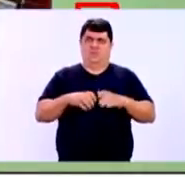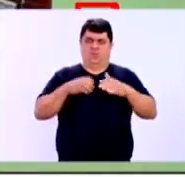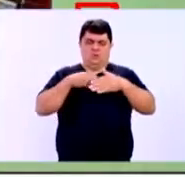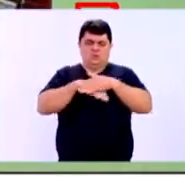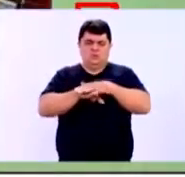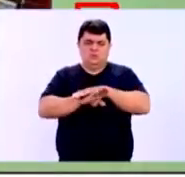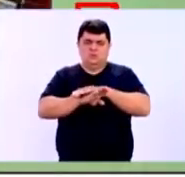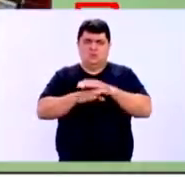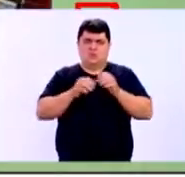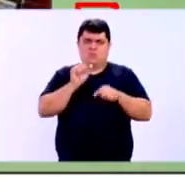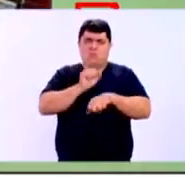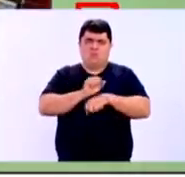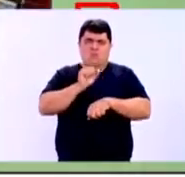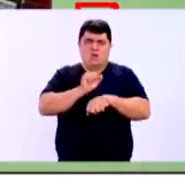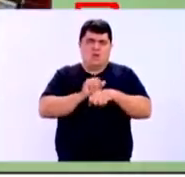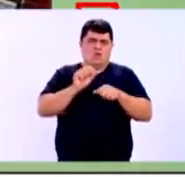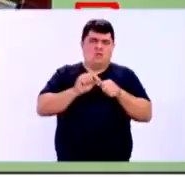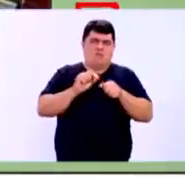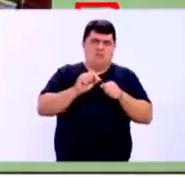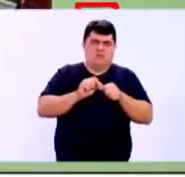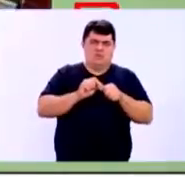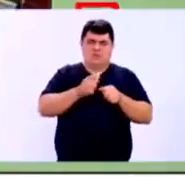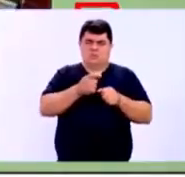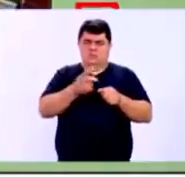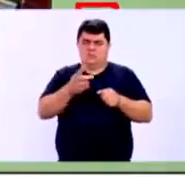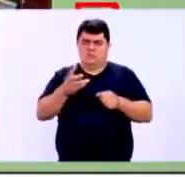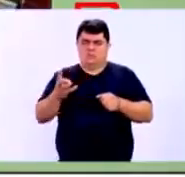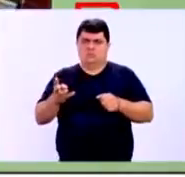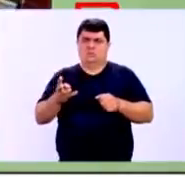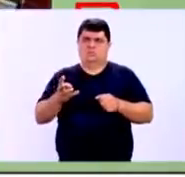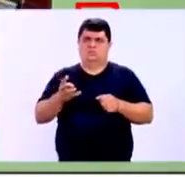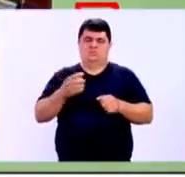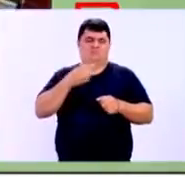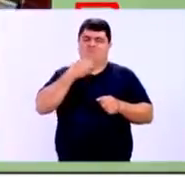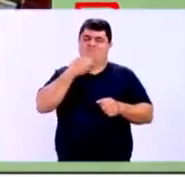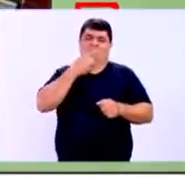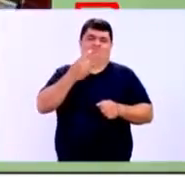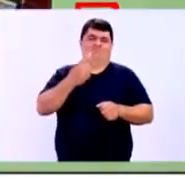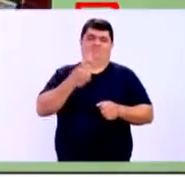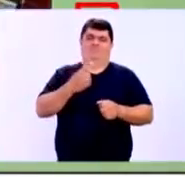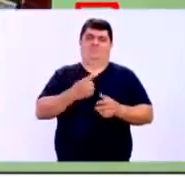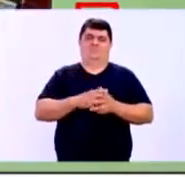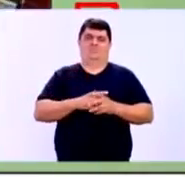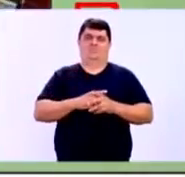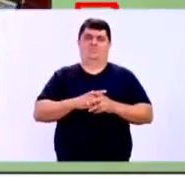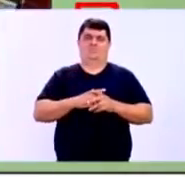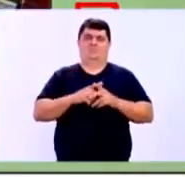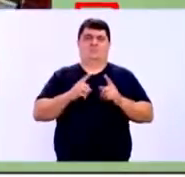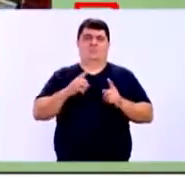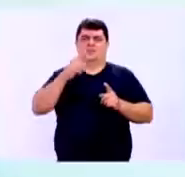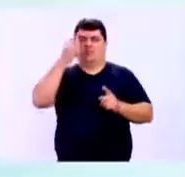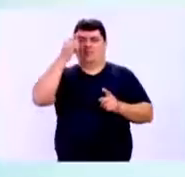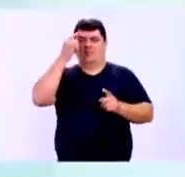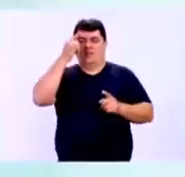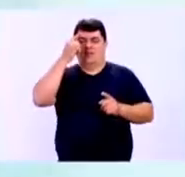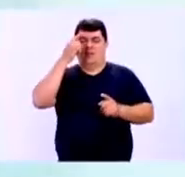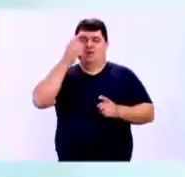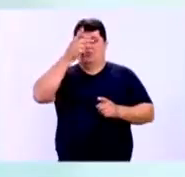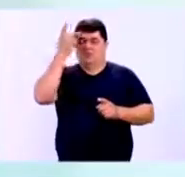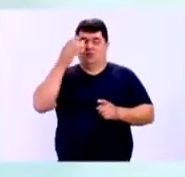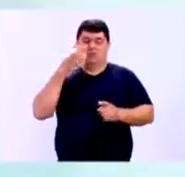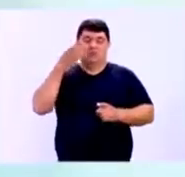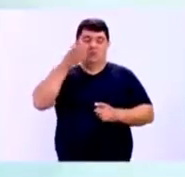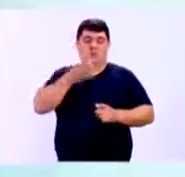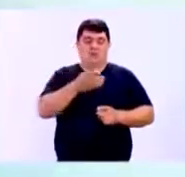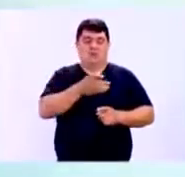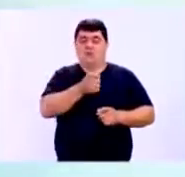termos que parar para fazer a contagem? Acho que não, né? Imagine, cada um ir lá, cada funcionário tem que